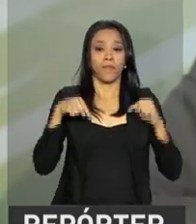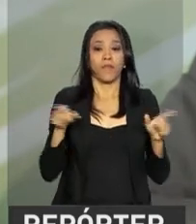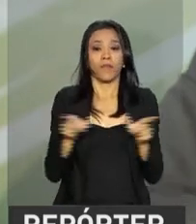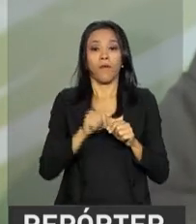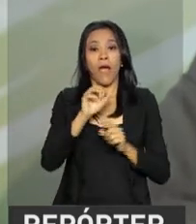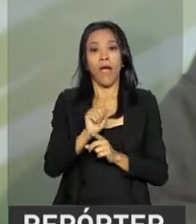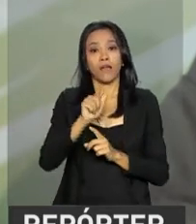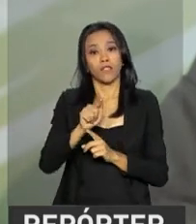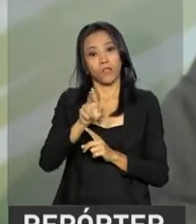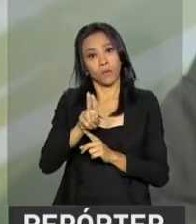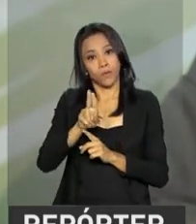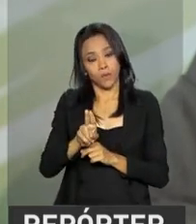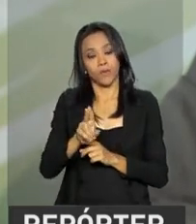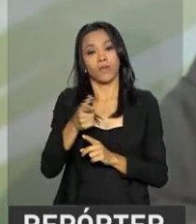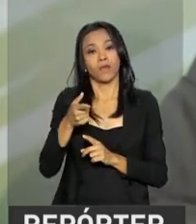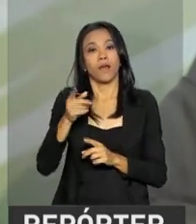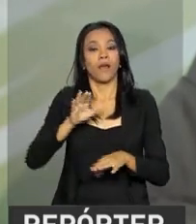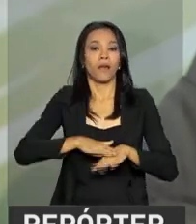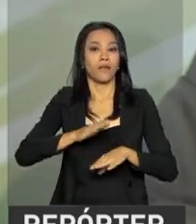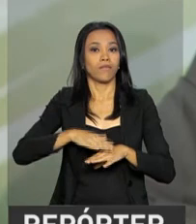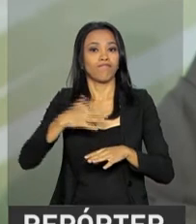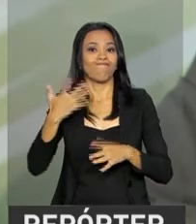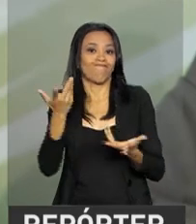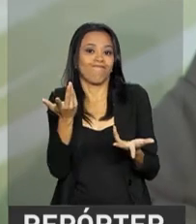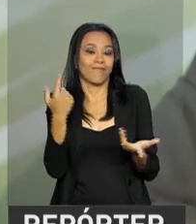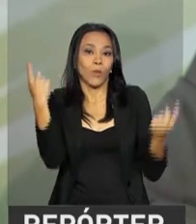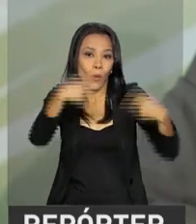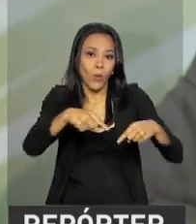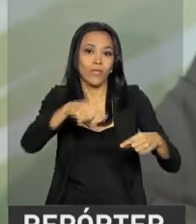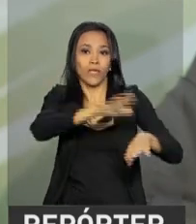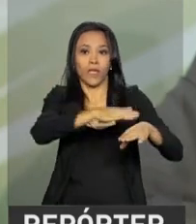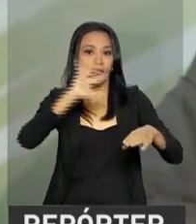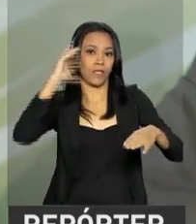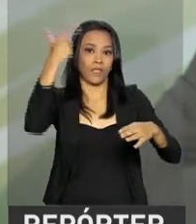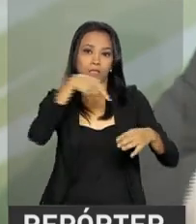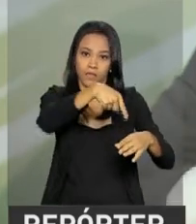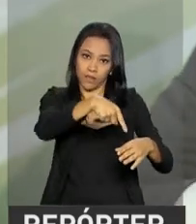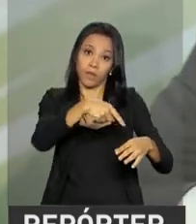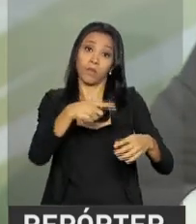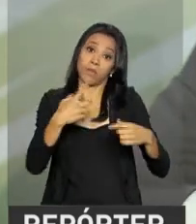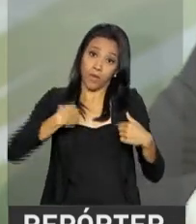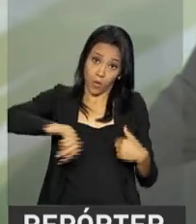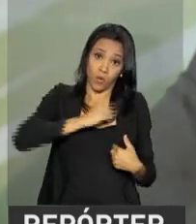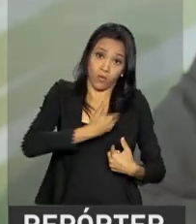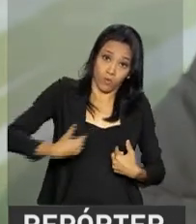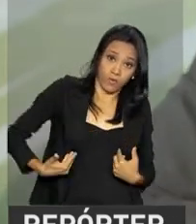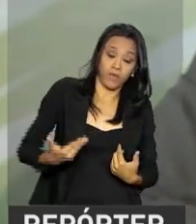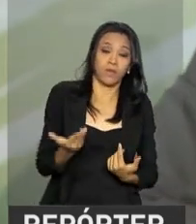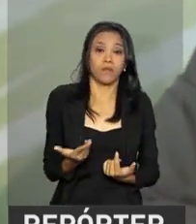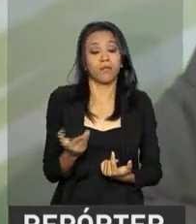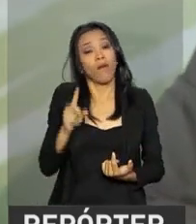contestar essa decisão foi tomada em sede liminar e que a nosso ver é nenhuma